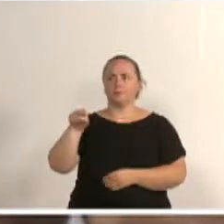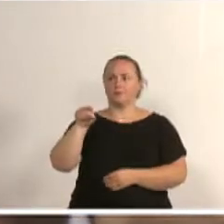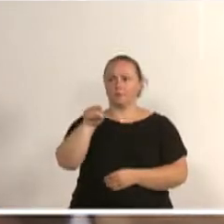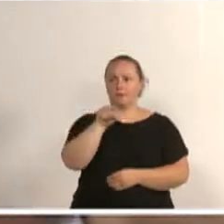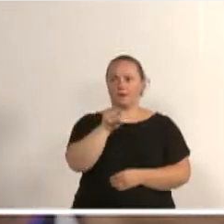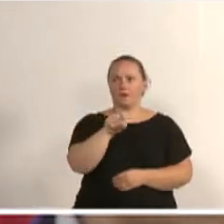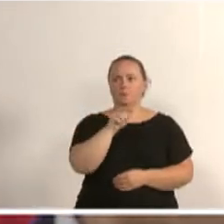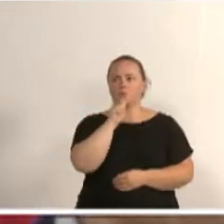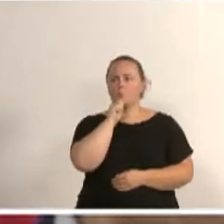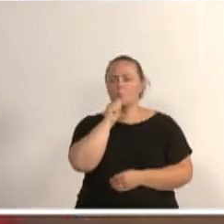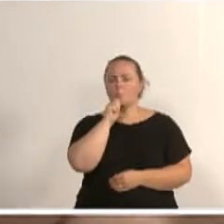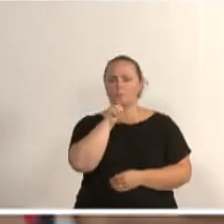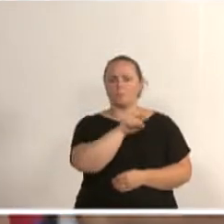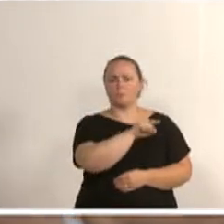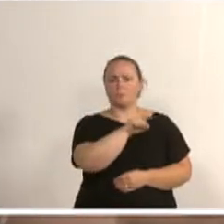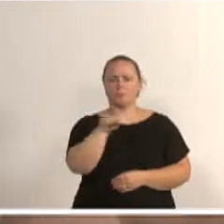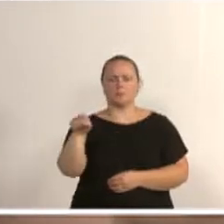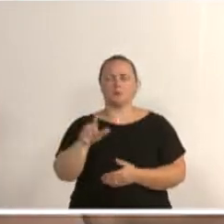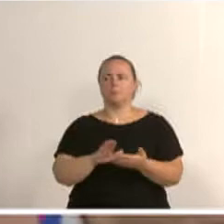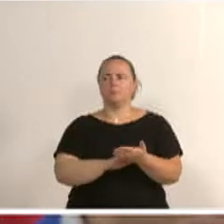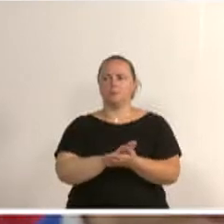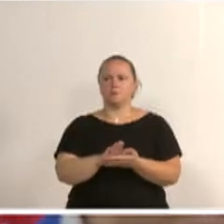nós, vocês não